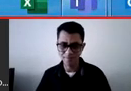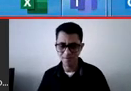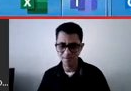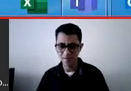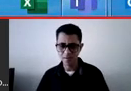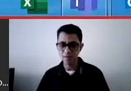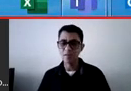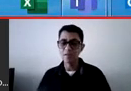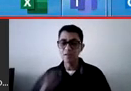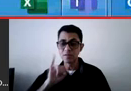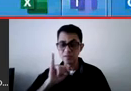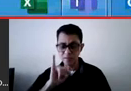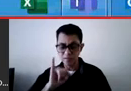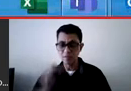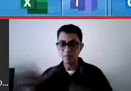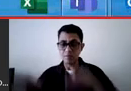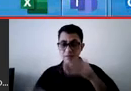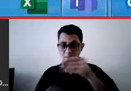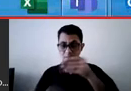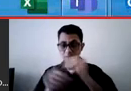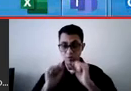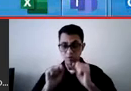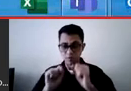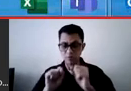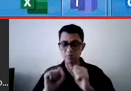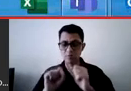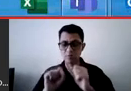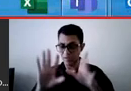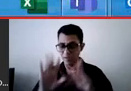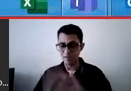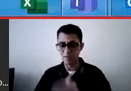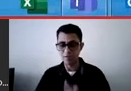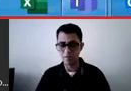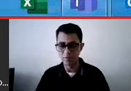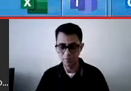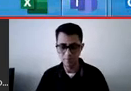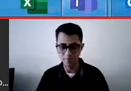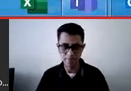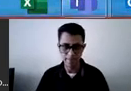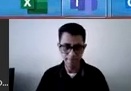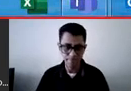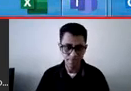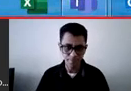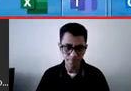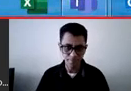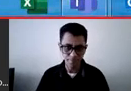Imagina, é agradável, imagina. Pode passar. Vou passar.